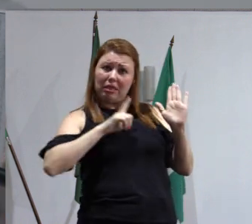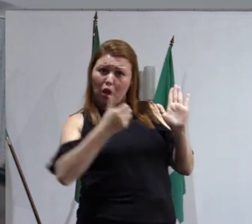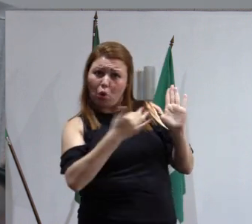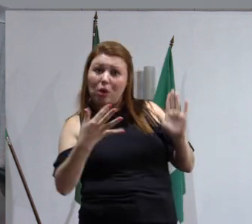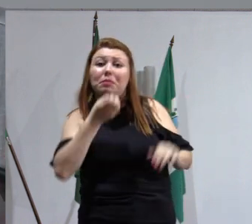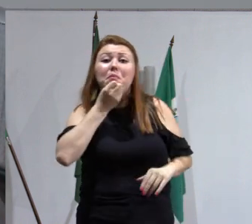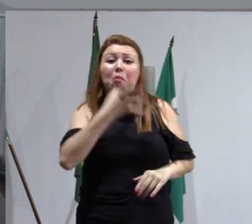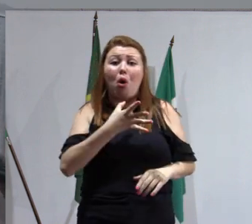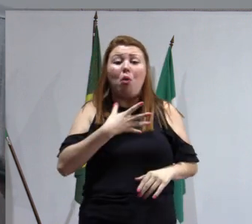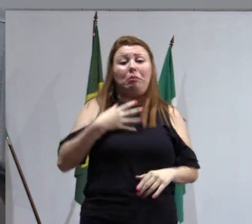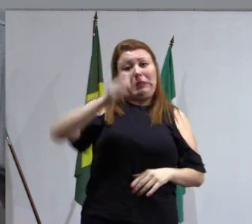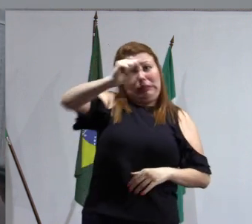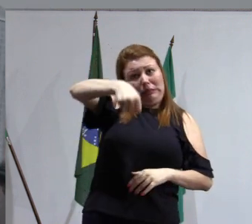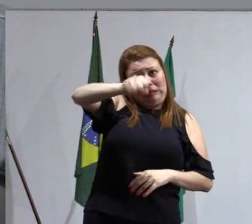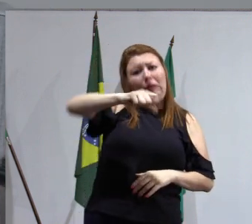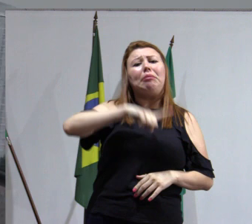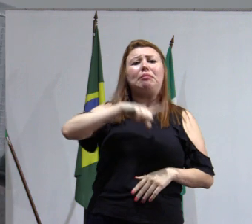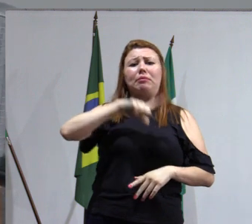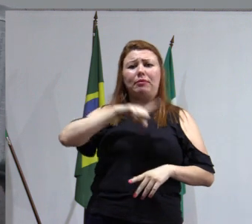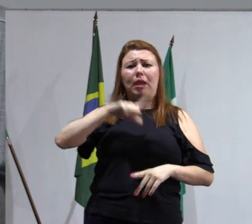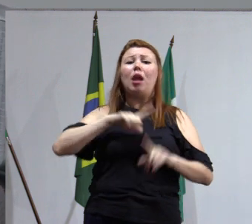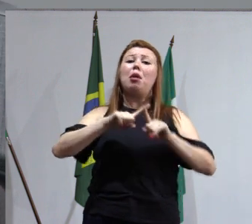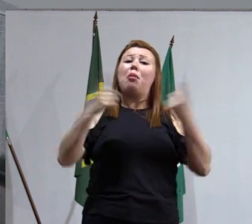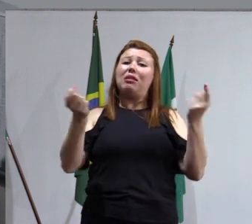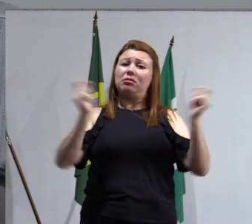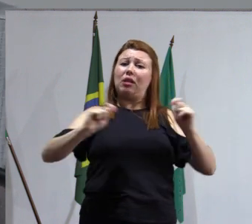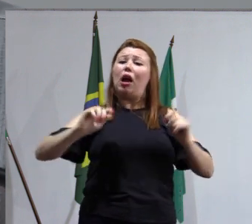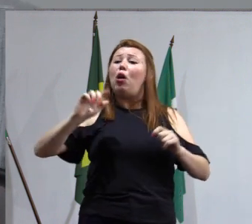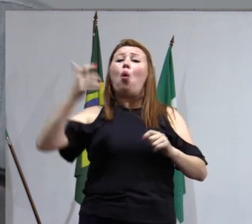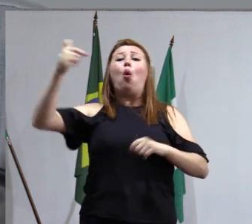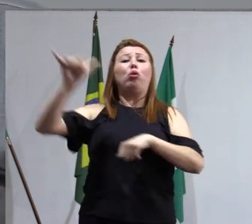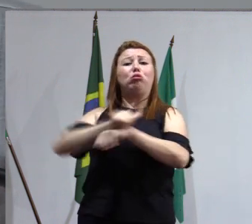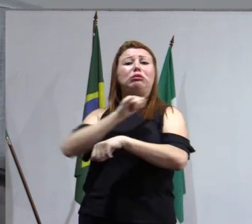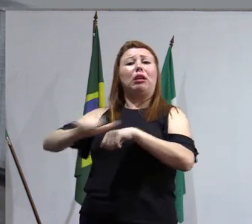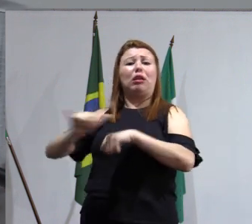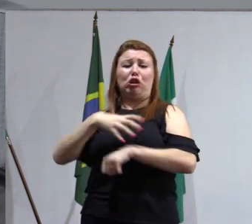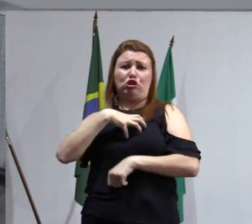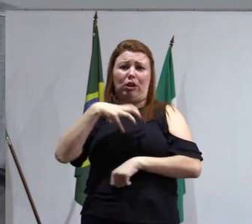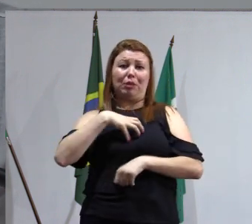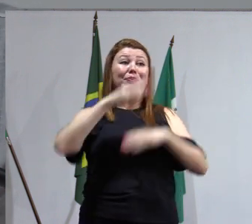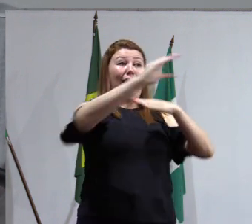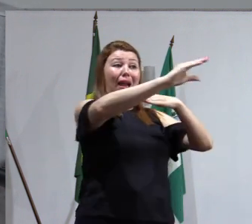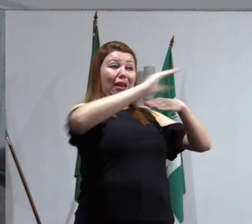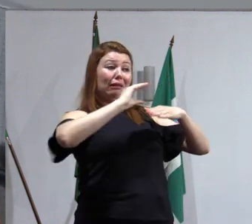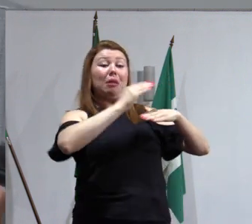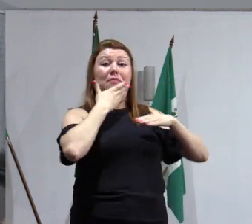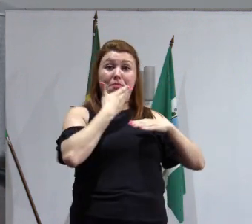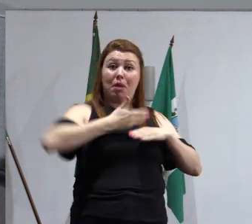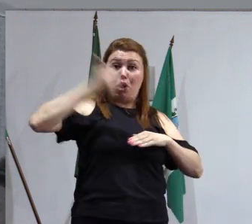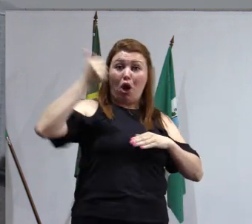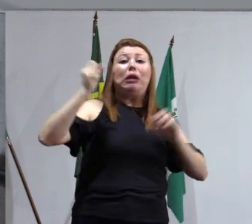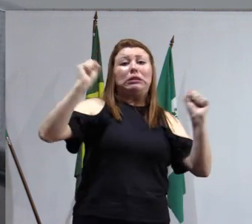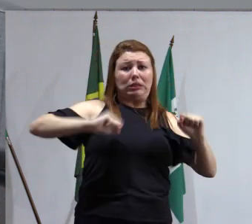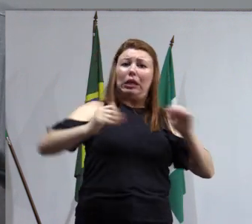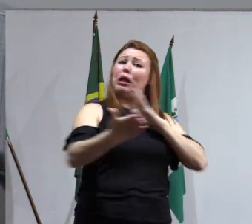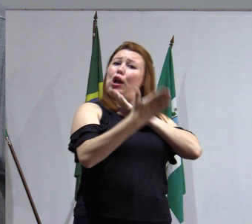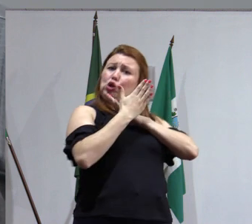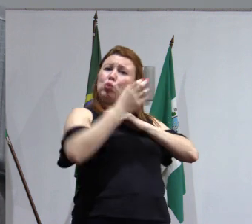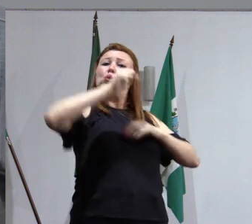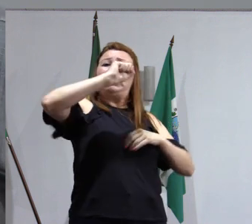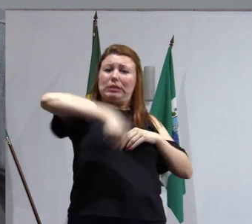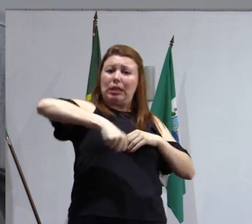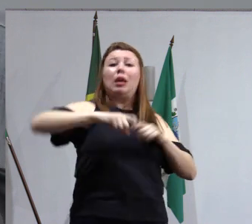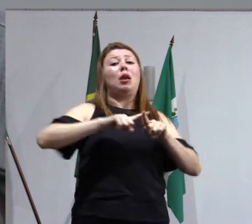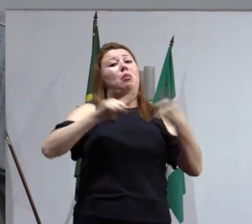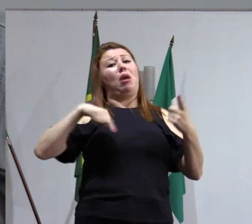nós já podemos fazer de outra maneira. Melhorar a arrecadação é algo que é bom para todo mundo, mas sem a gente